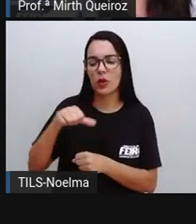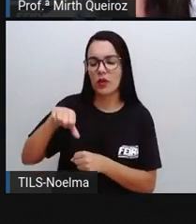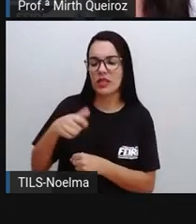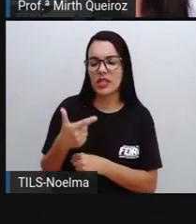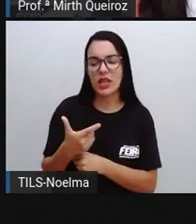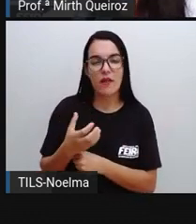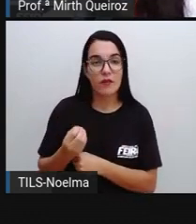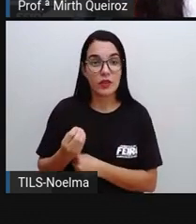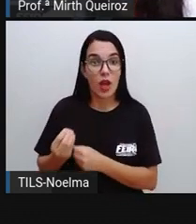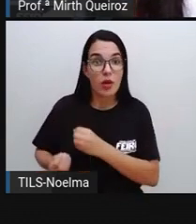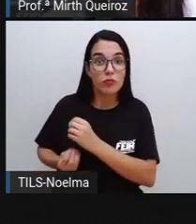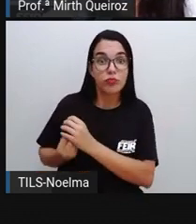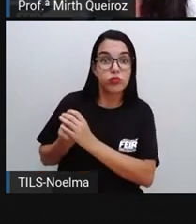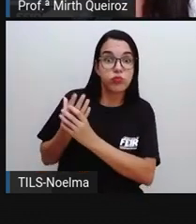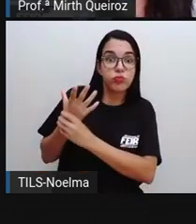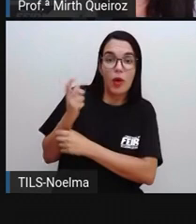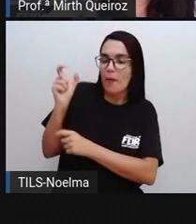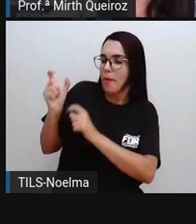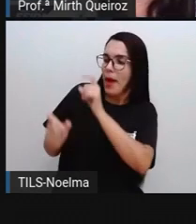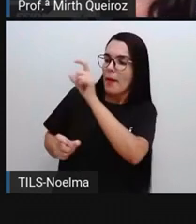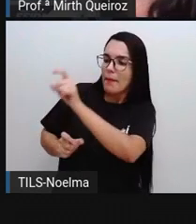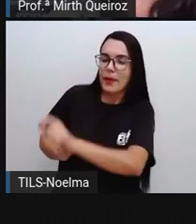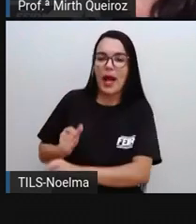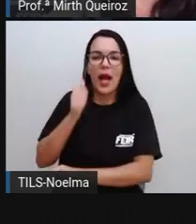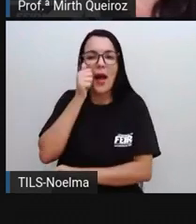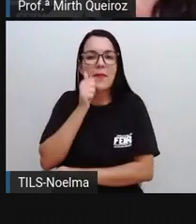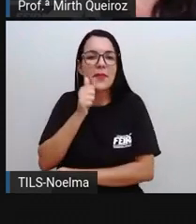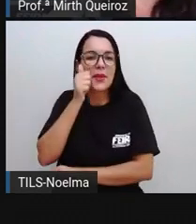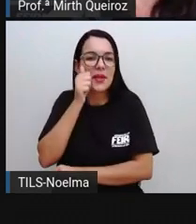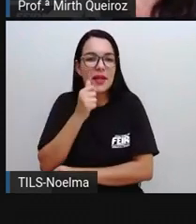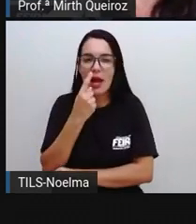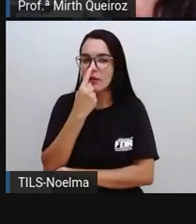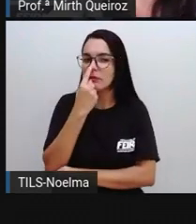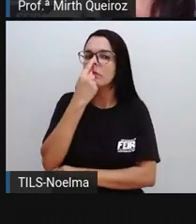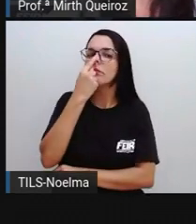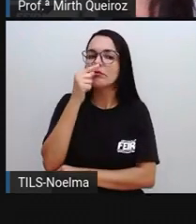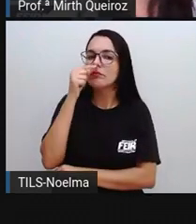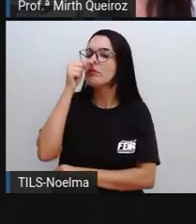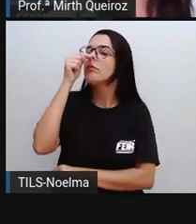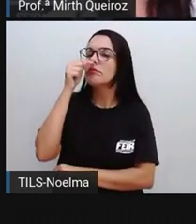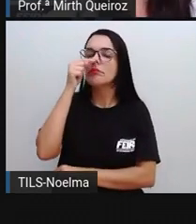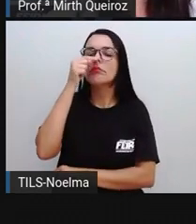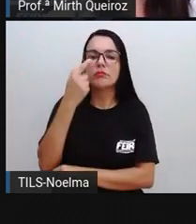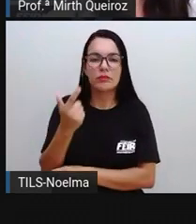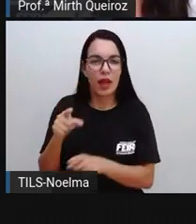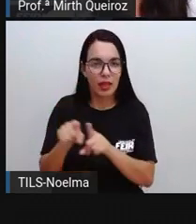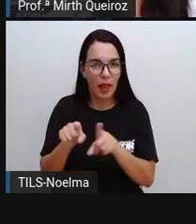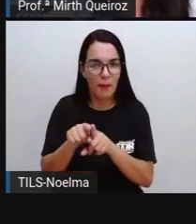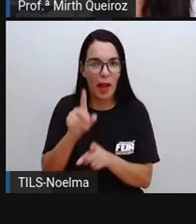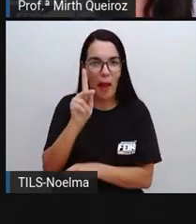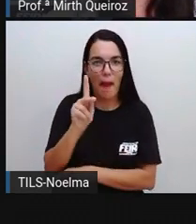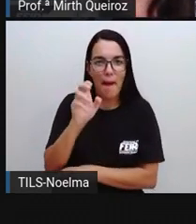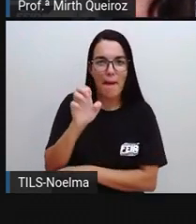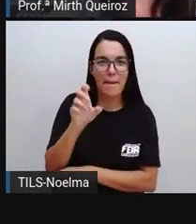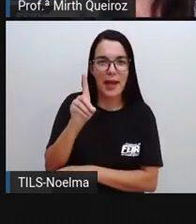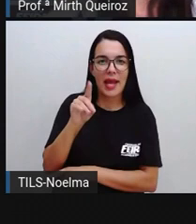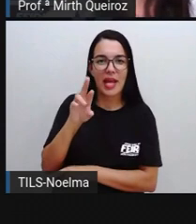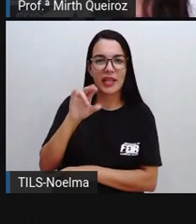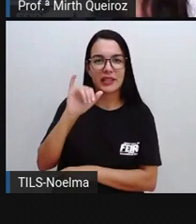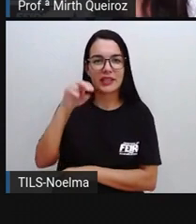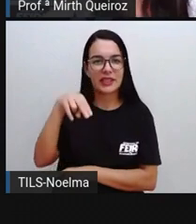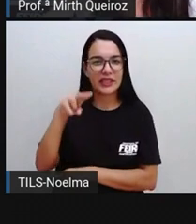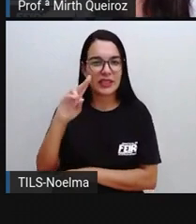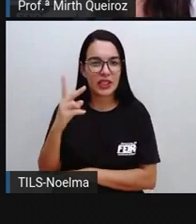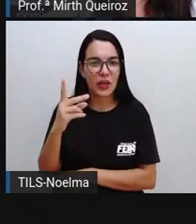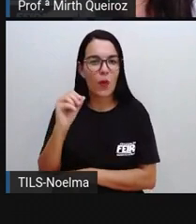os personagens, como Narizinho, que é a menina do nariz arrebitado, né? Pedrinho, que é o primo de Narizinho.